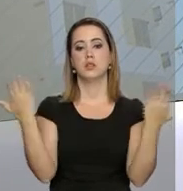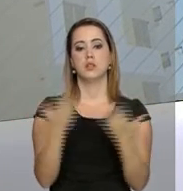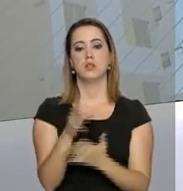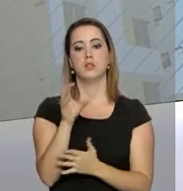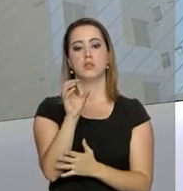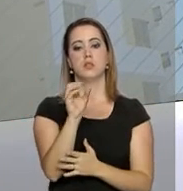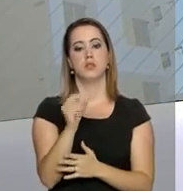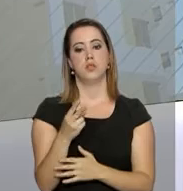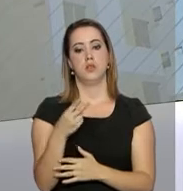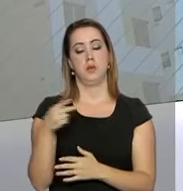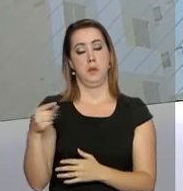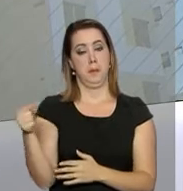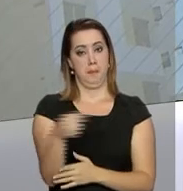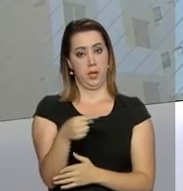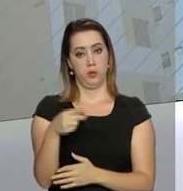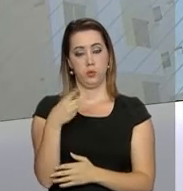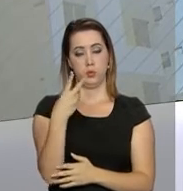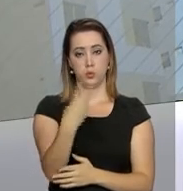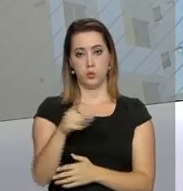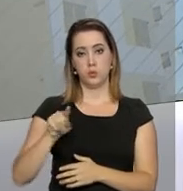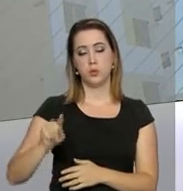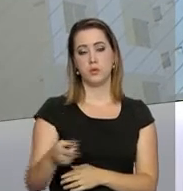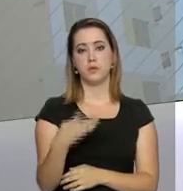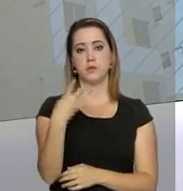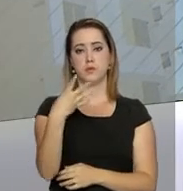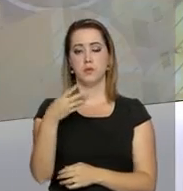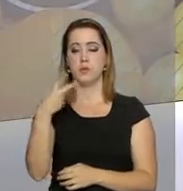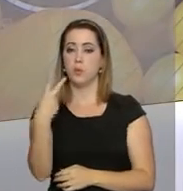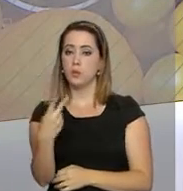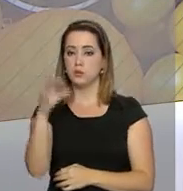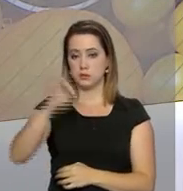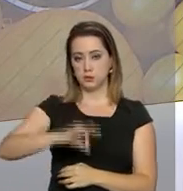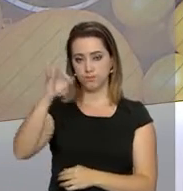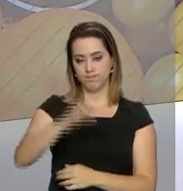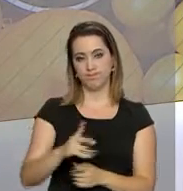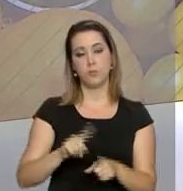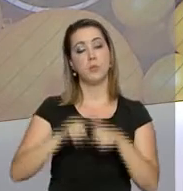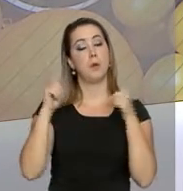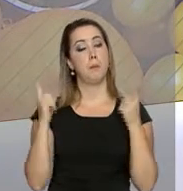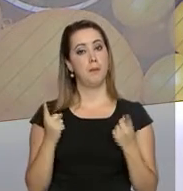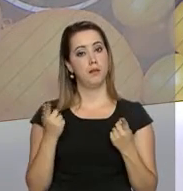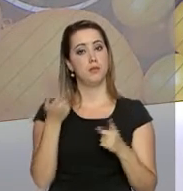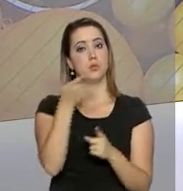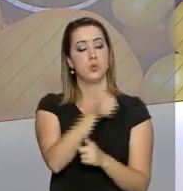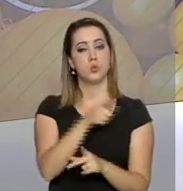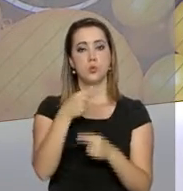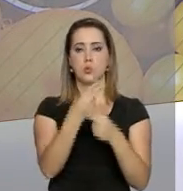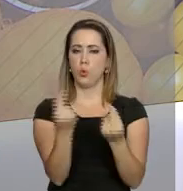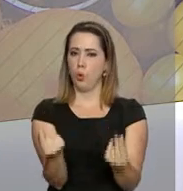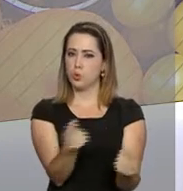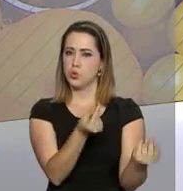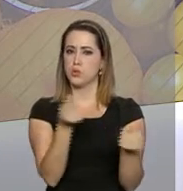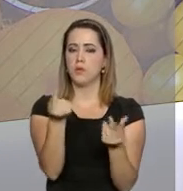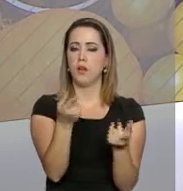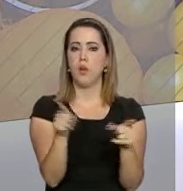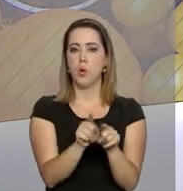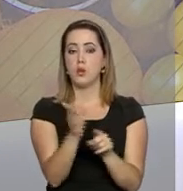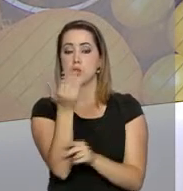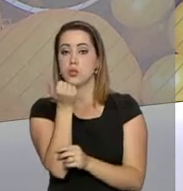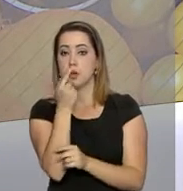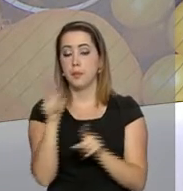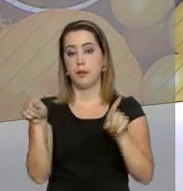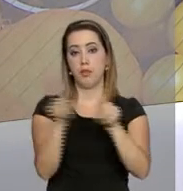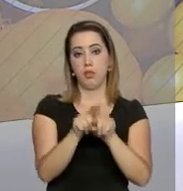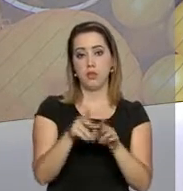menos 2,42 por cento em contrapartida os preços dos grupos alimentação e educação